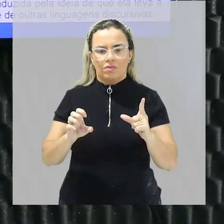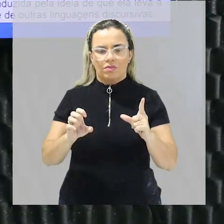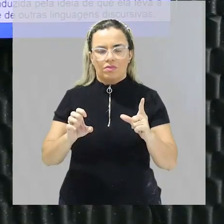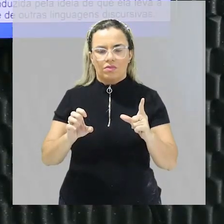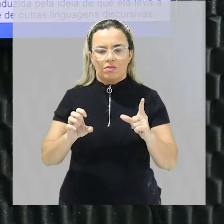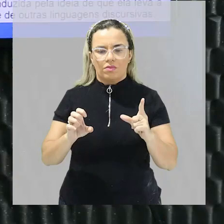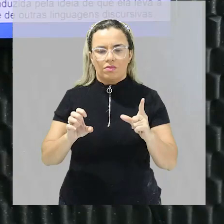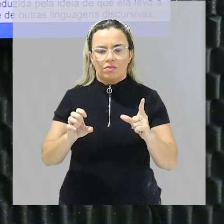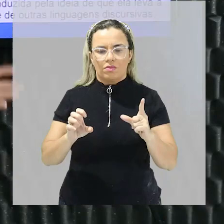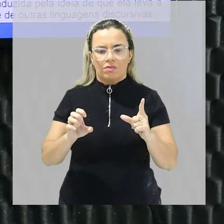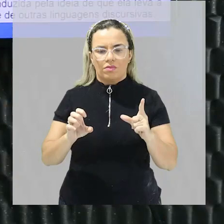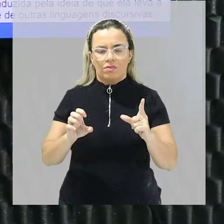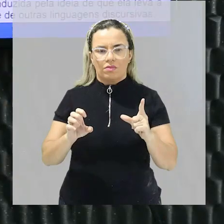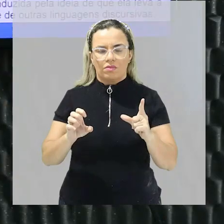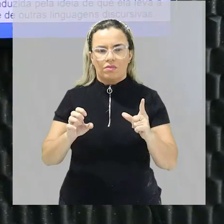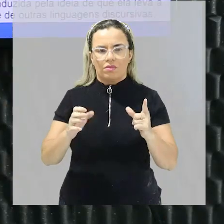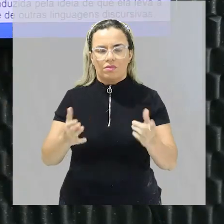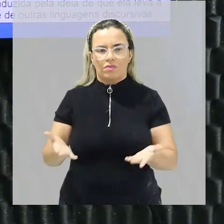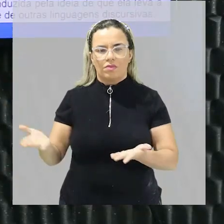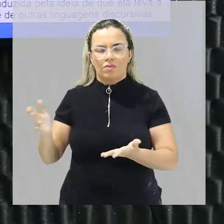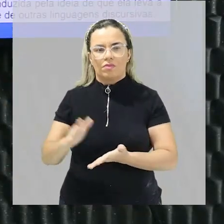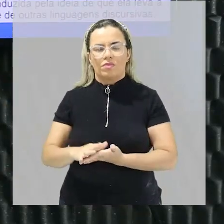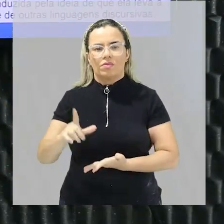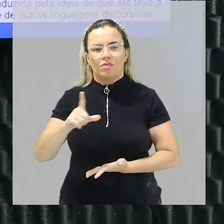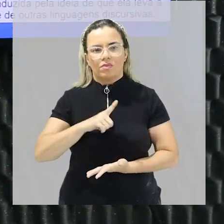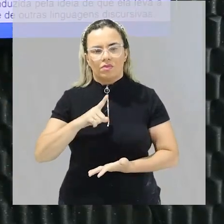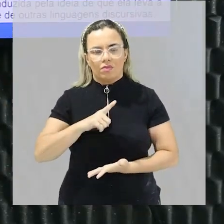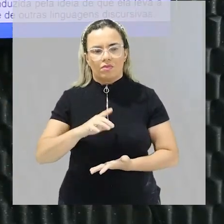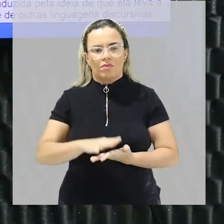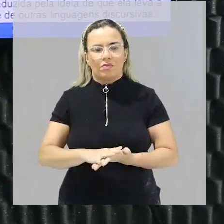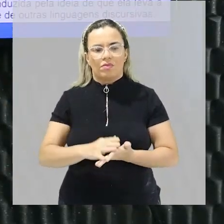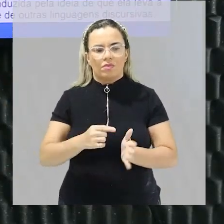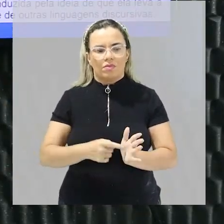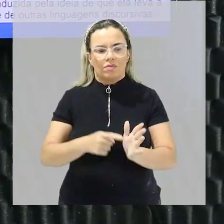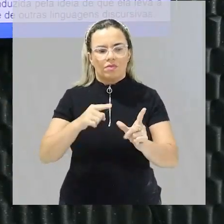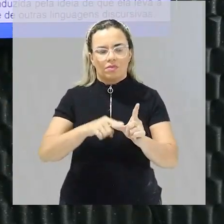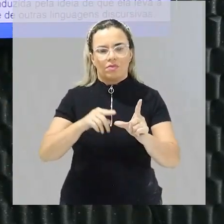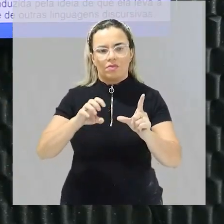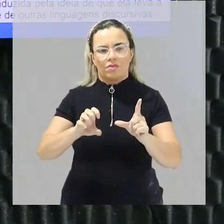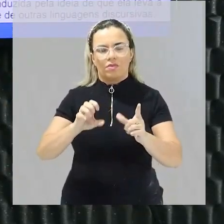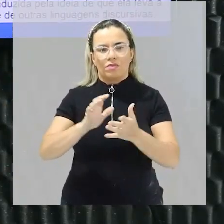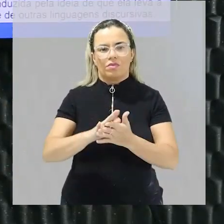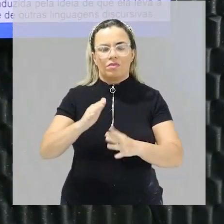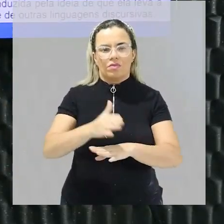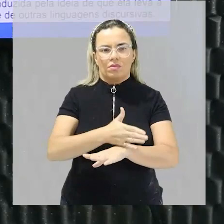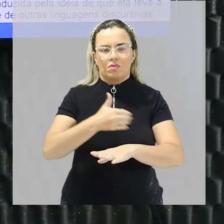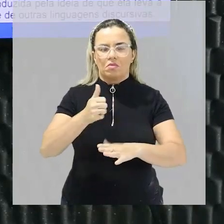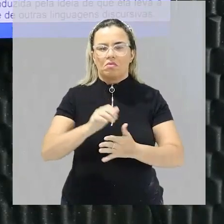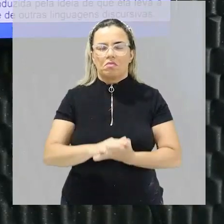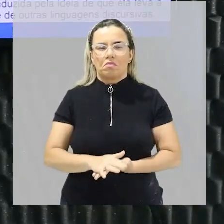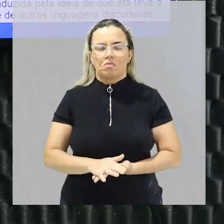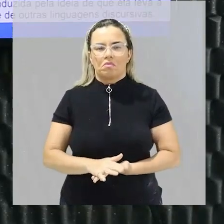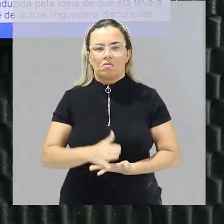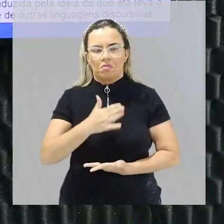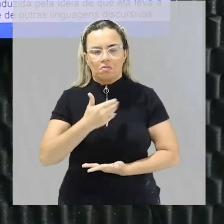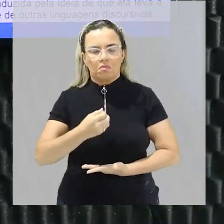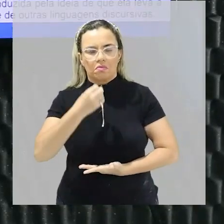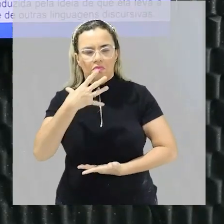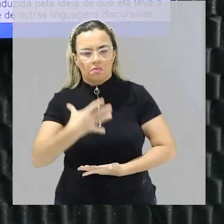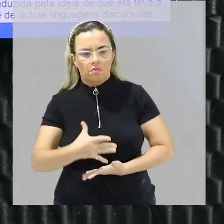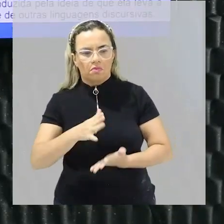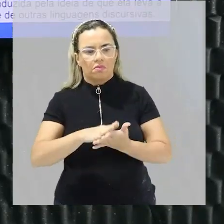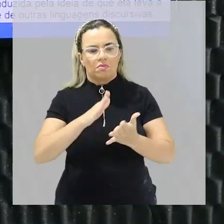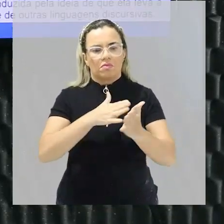de outras linguagens discursivas. Aqui a gente tem uma proposição bem melhor, bem mais aprazível do que a estética